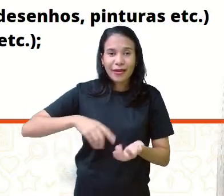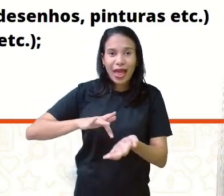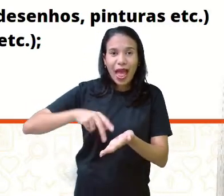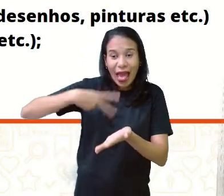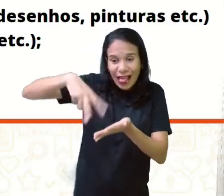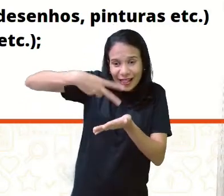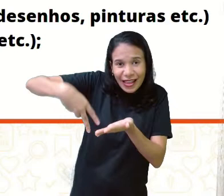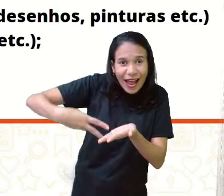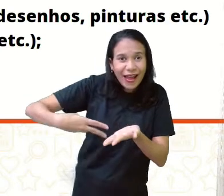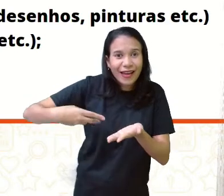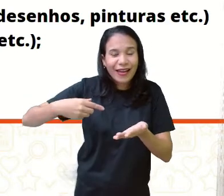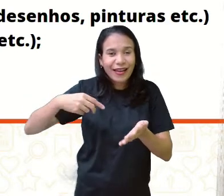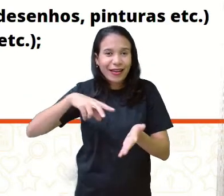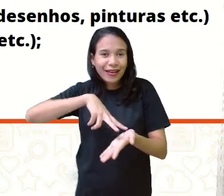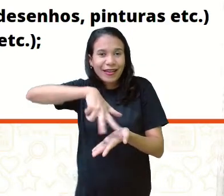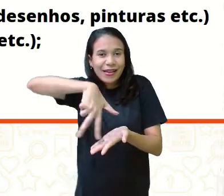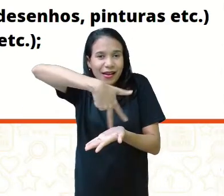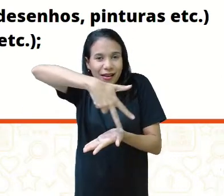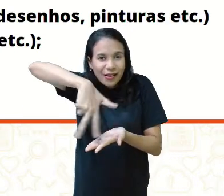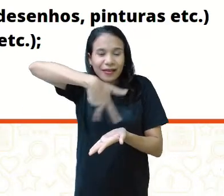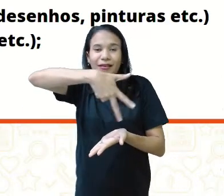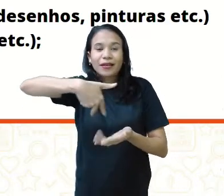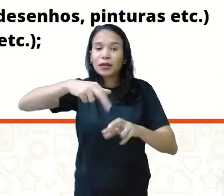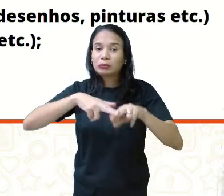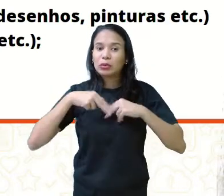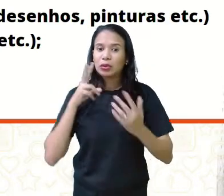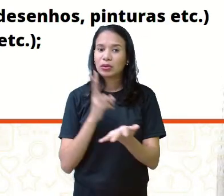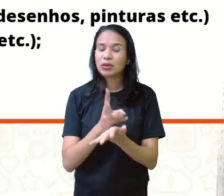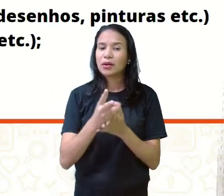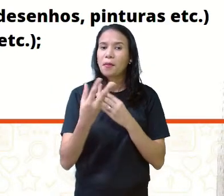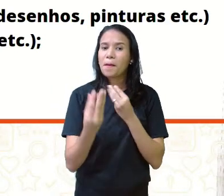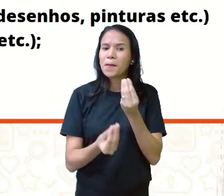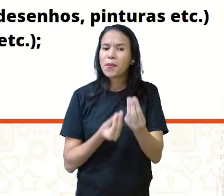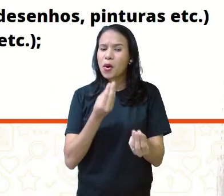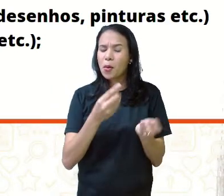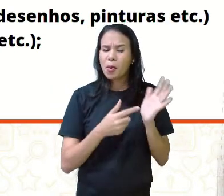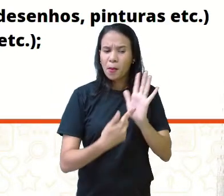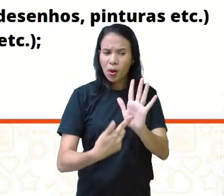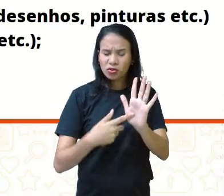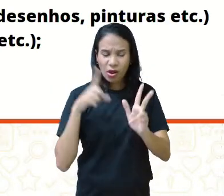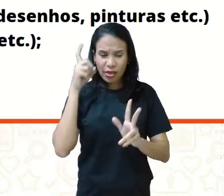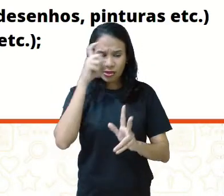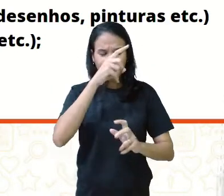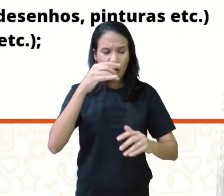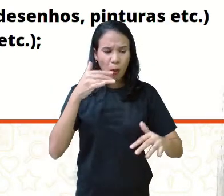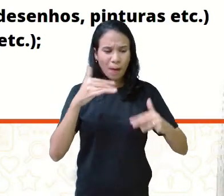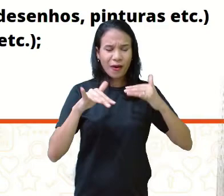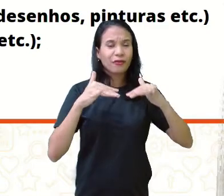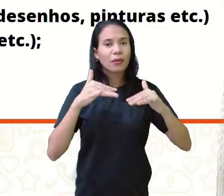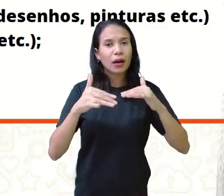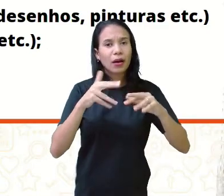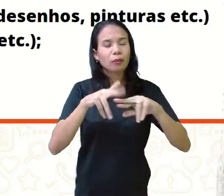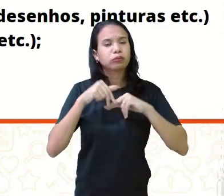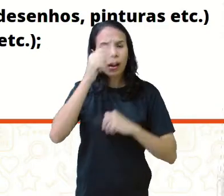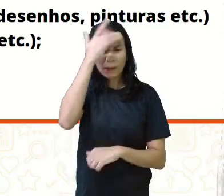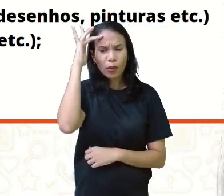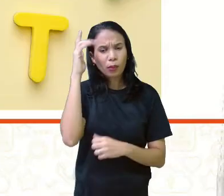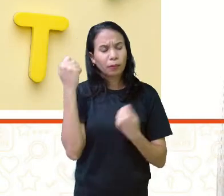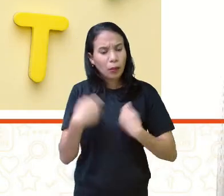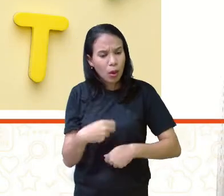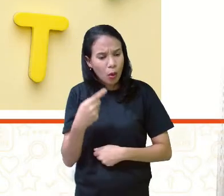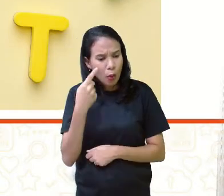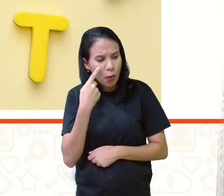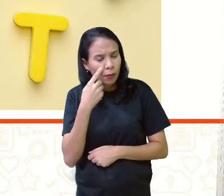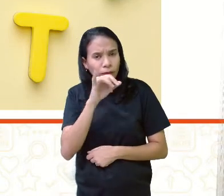a dança. Então, eles estão sempre apresentando esses possíveis sinais. E você vai estar